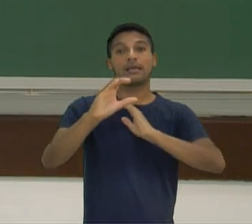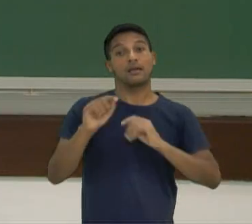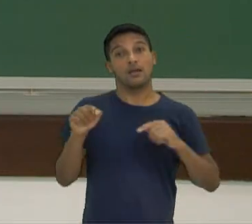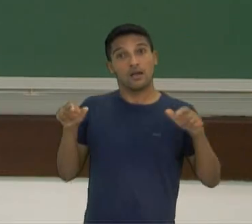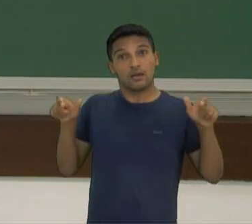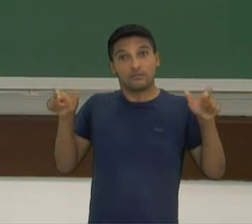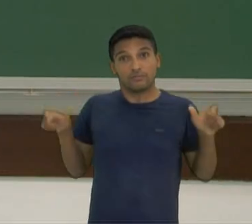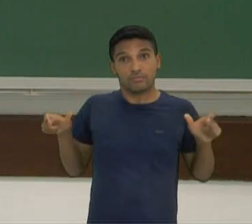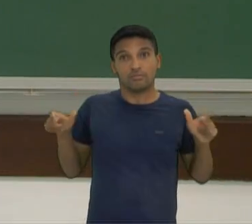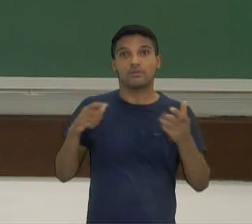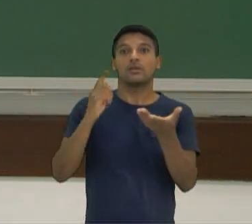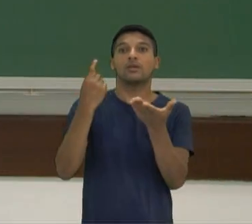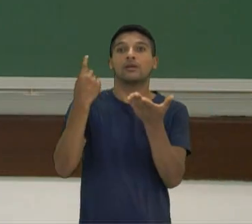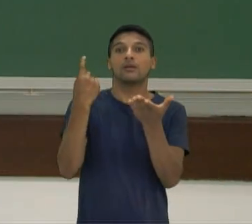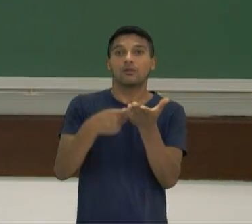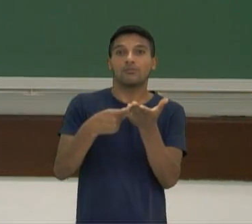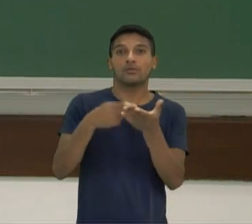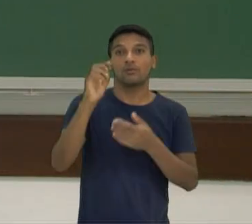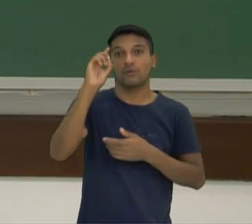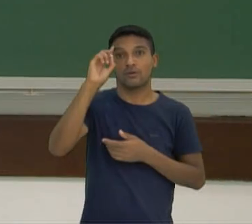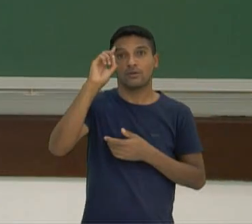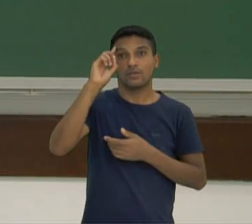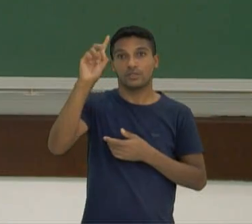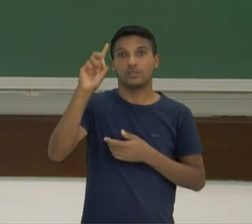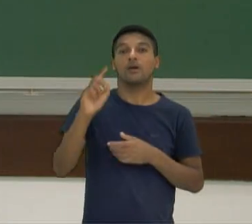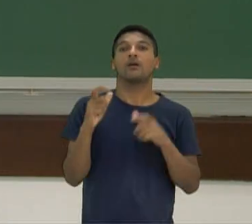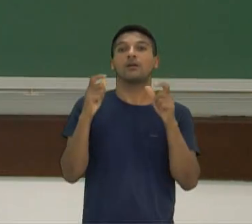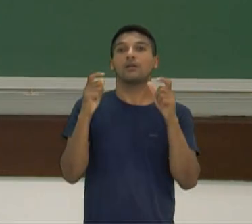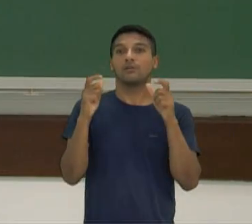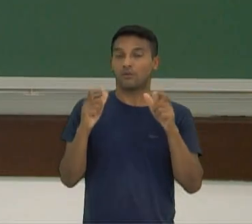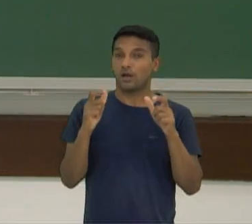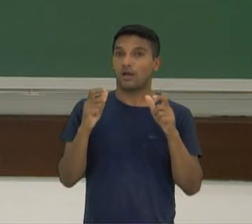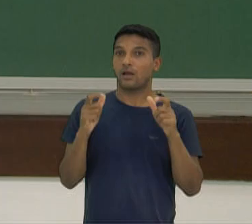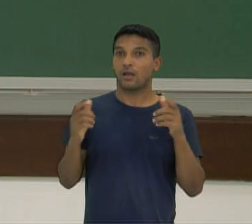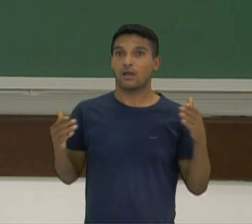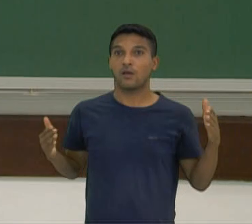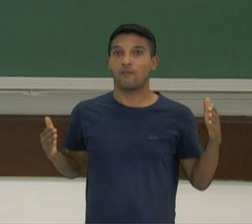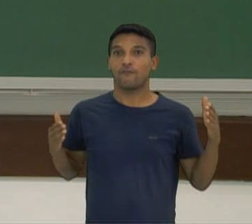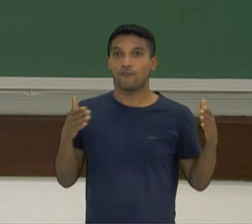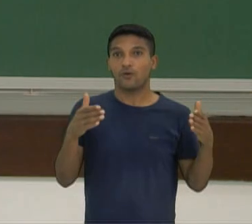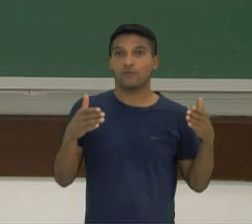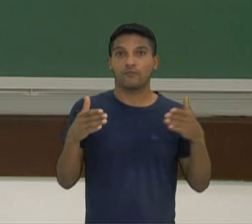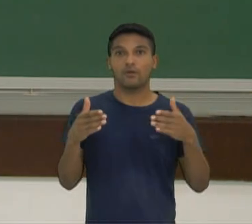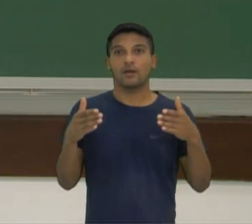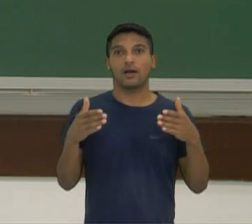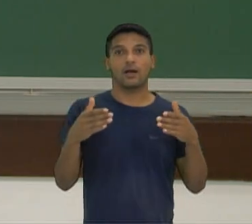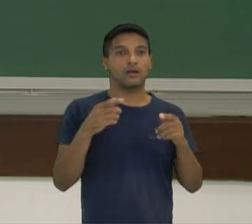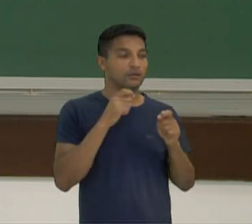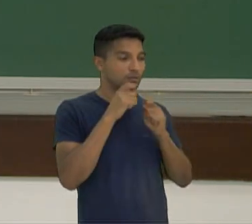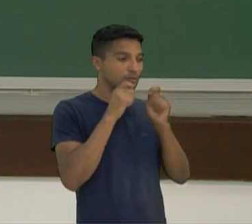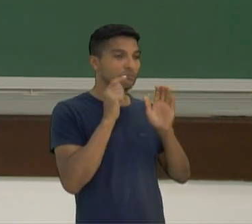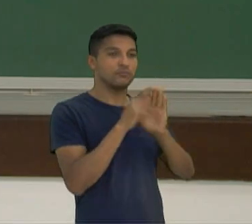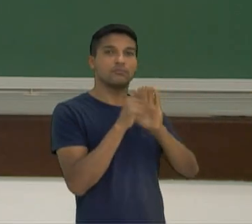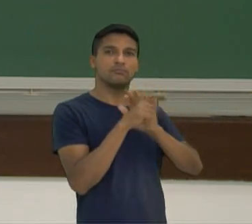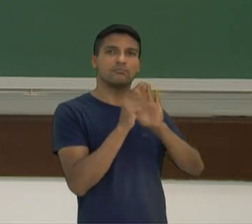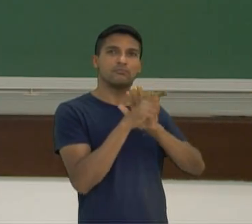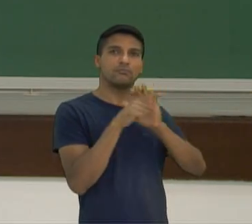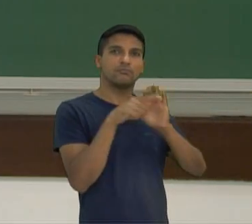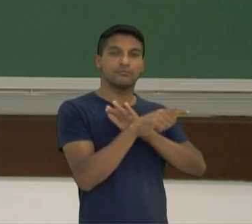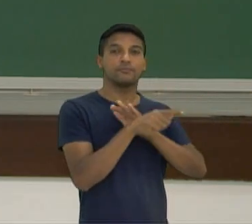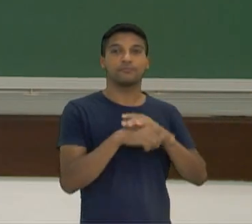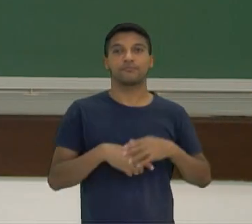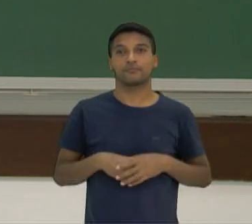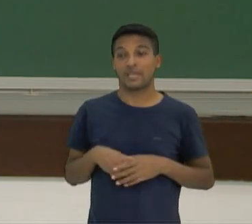local ou via chamada também de vídeo e realizaram a entrevista, né? Então, o entrevistador ele